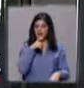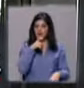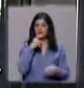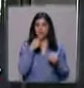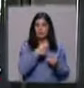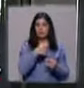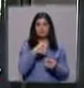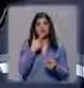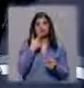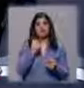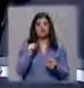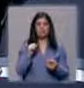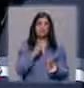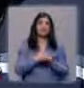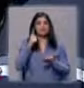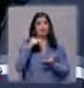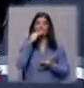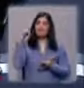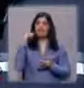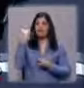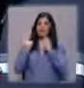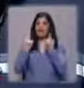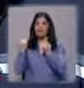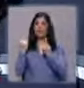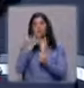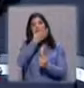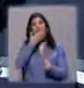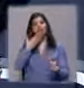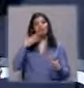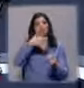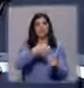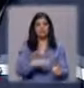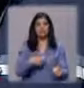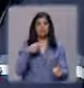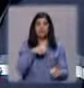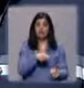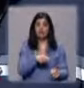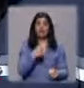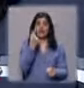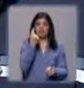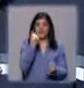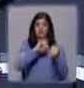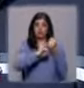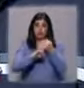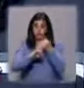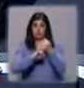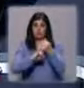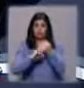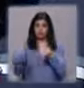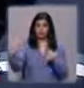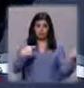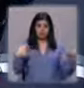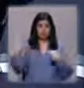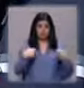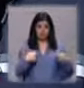utilizado apenas por algumas famílias. Nós investimos aqui, portanto, dinheiro dos sócios para abrir à população farense e aquilo que